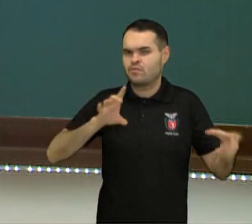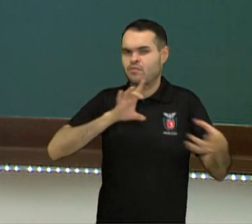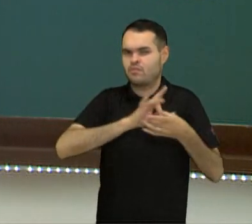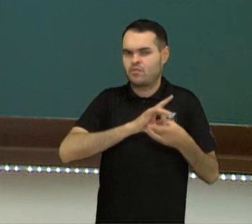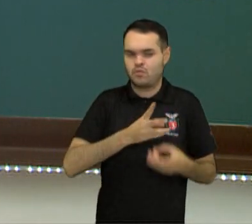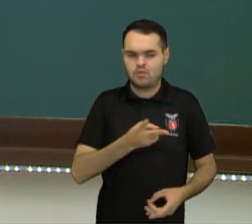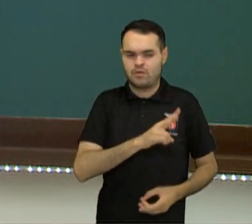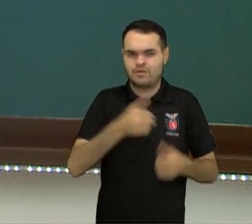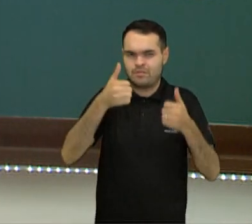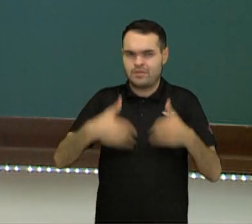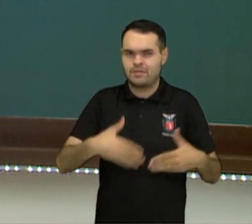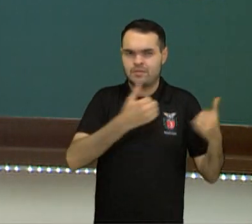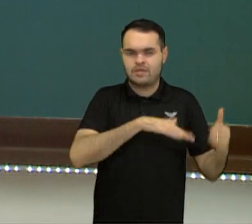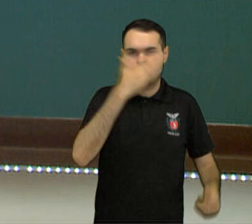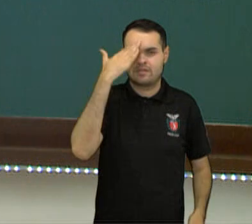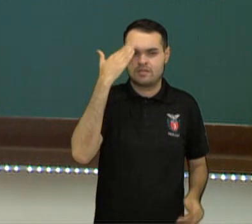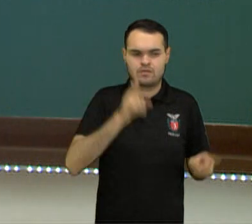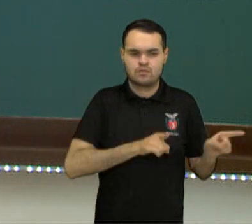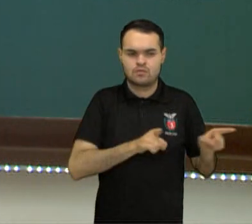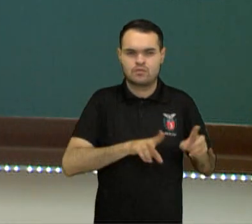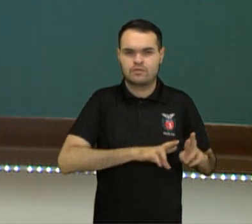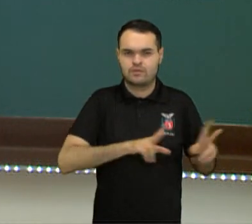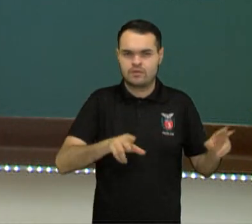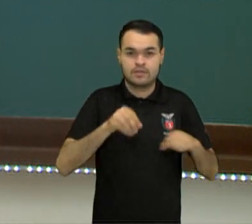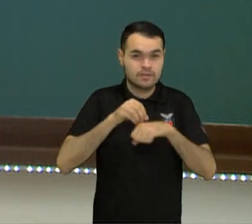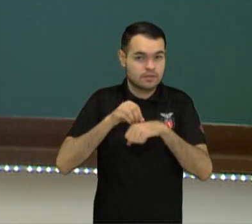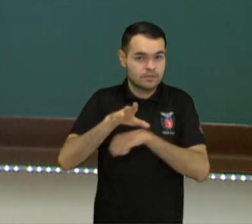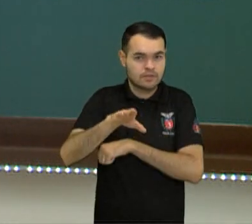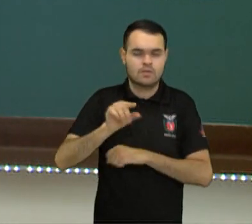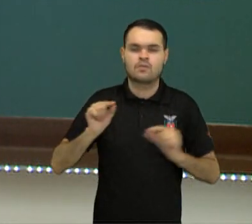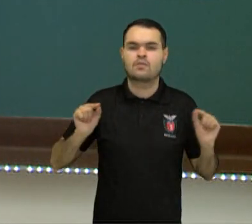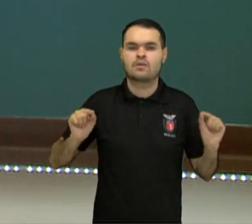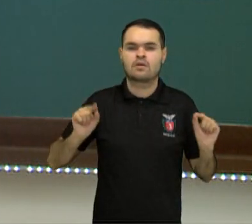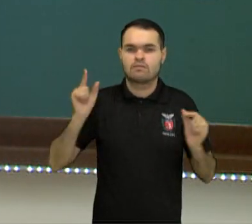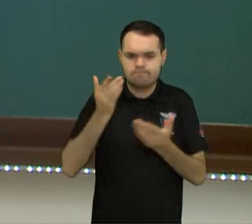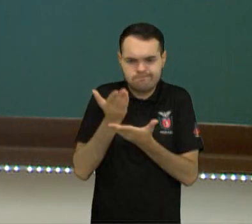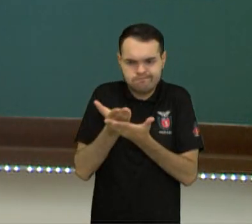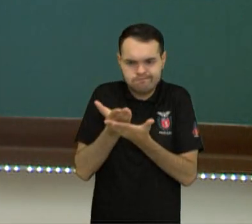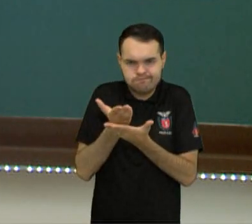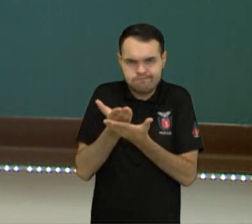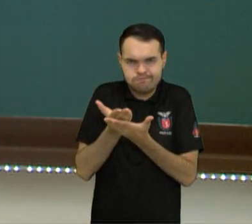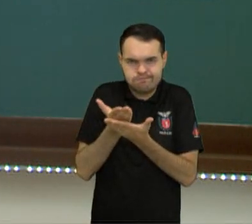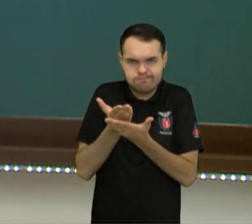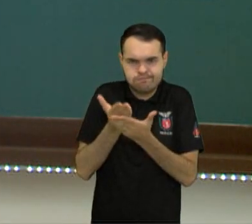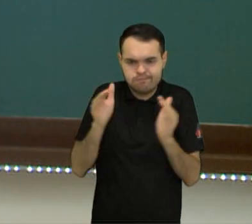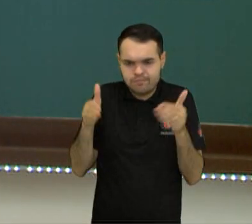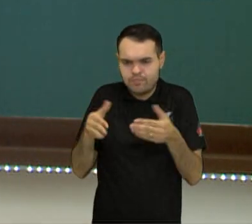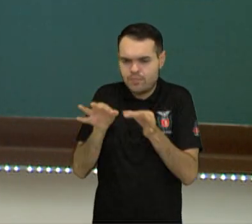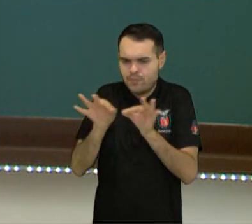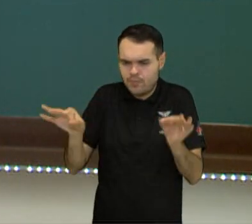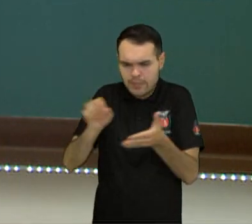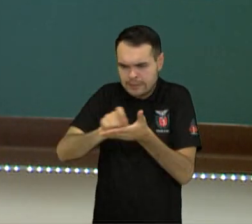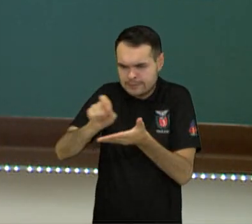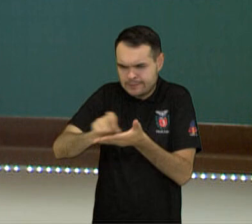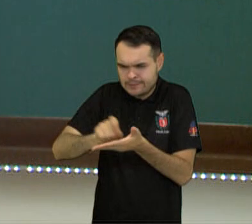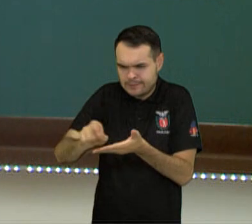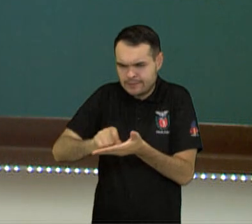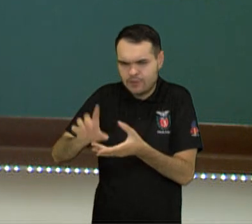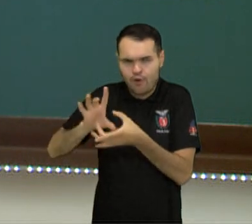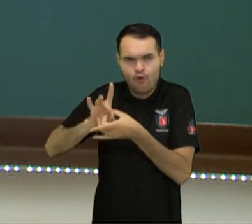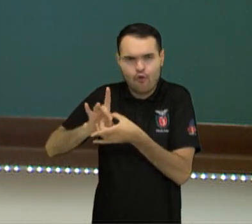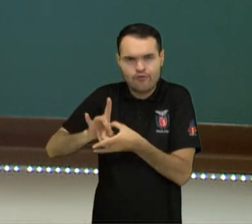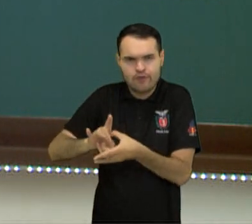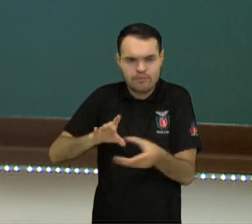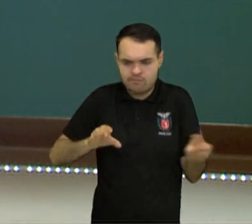e explicar, entender a diferença dos dois. Minha dica é, gente, estuda formando frases, contextualiza esses